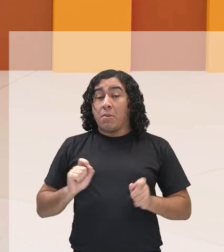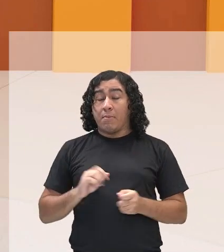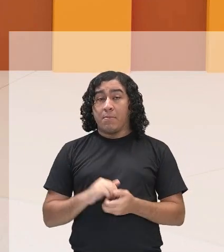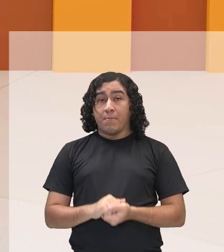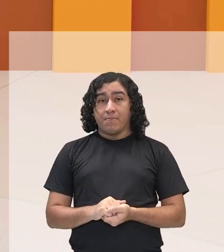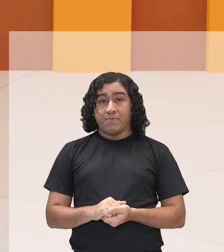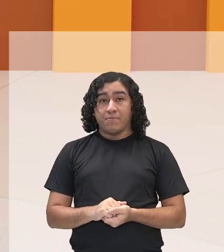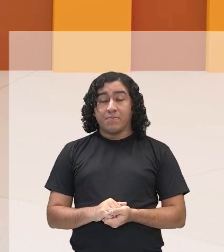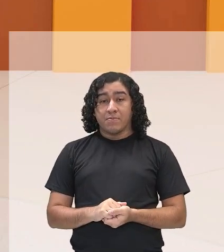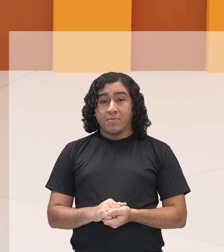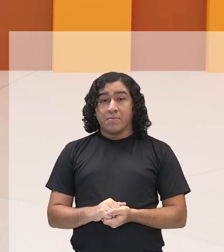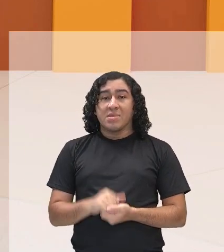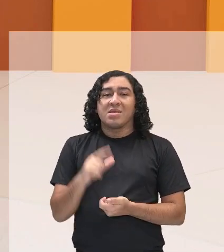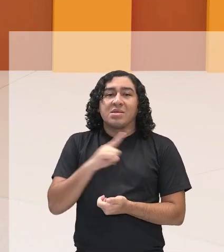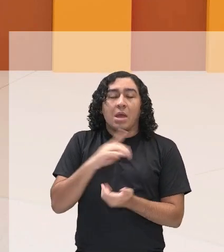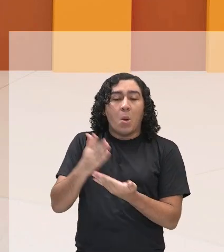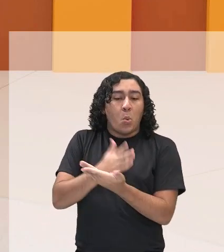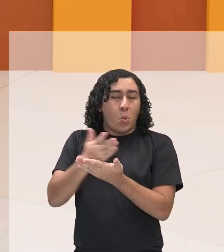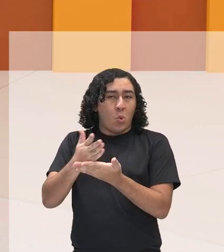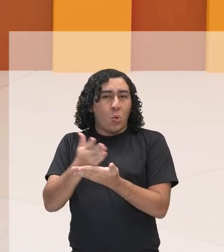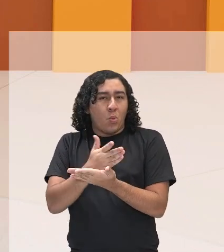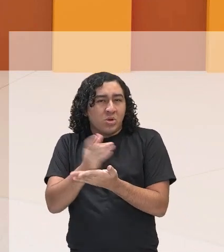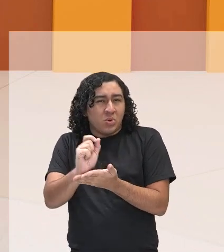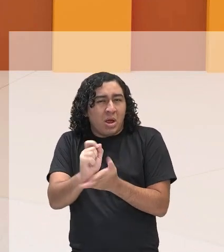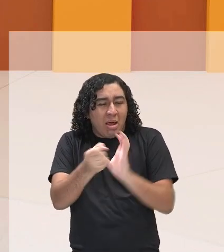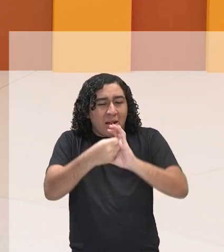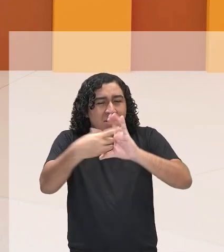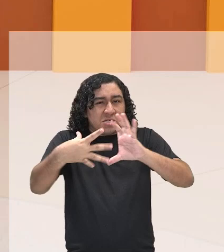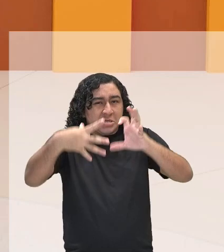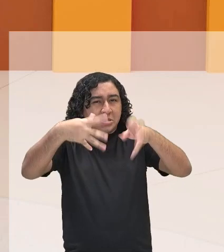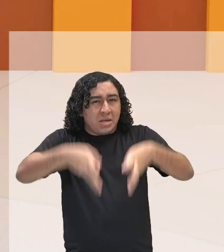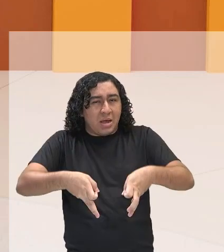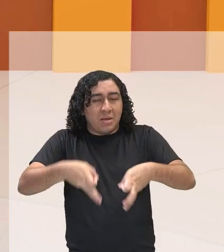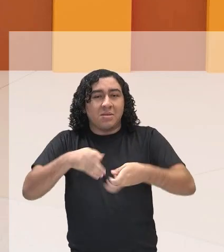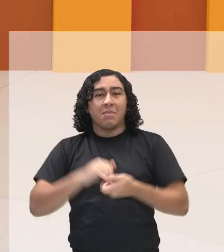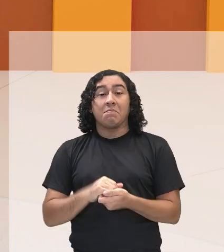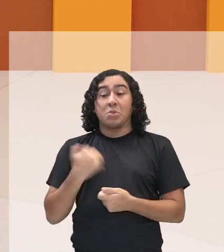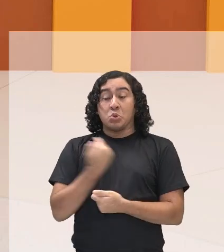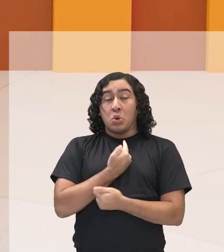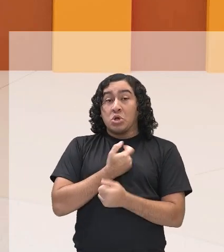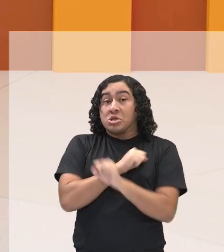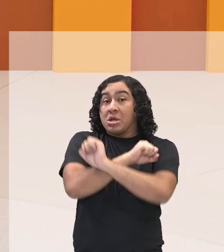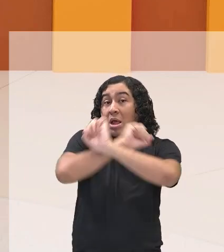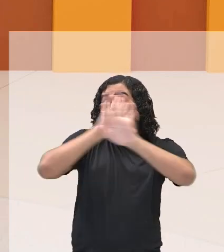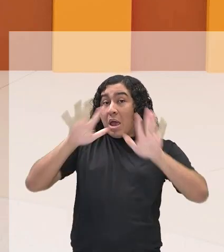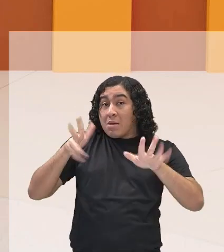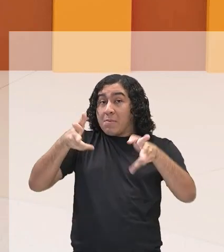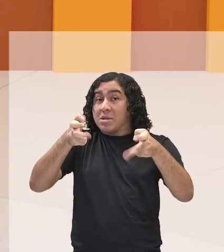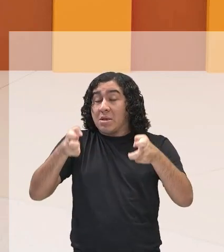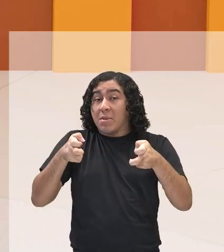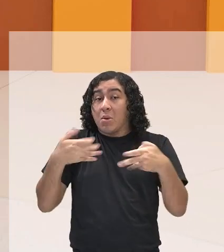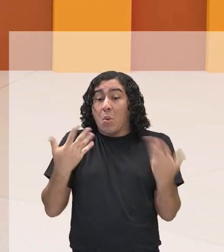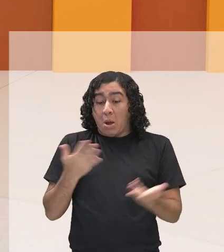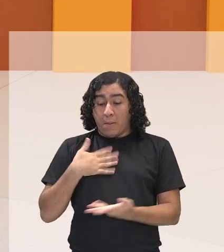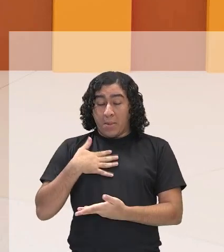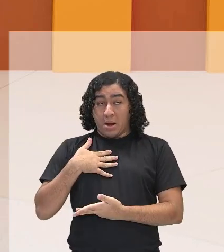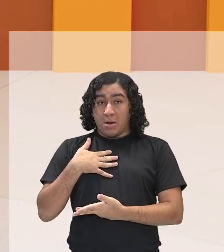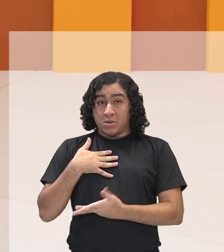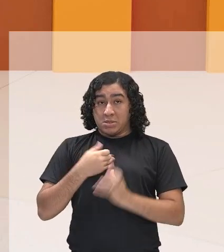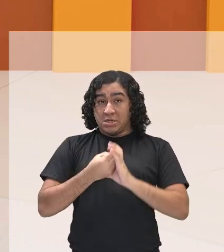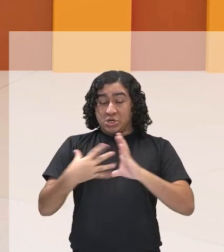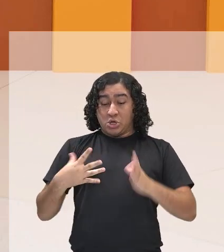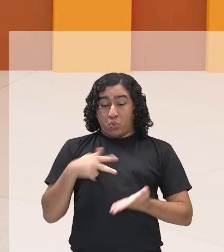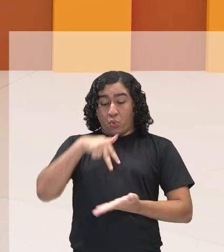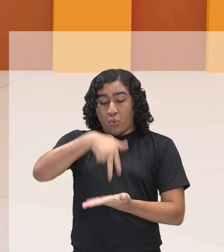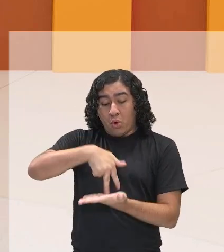umas coisas, umas nuances muito, né, refinadas, para a gente perceber quem nós somos, nos centralizar